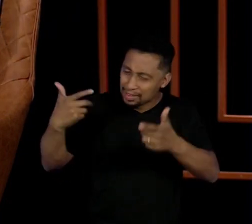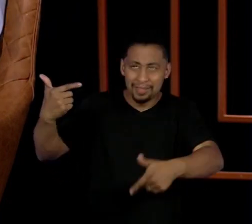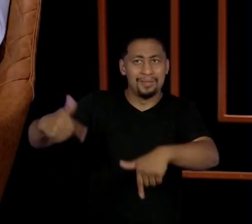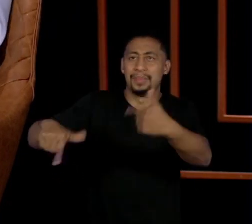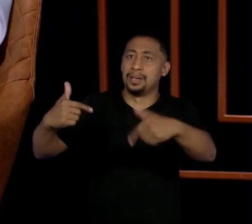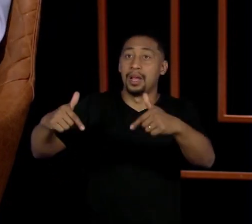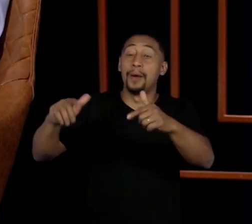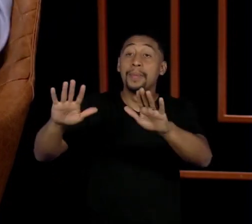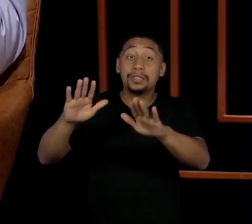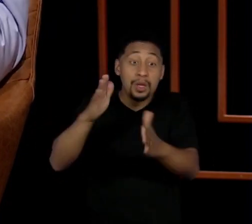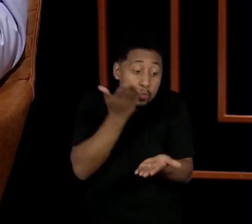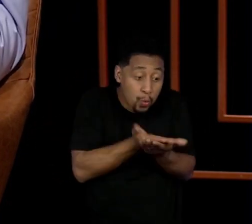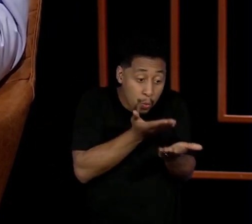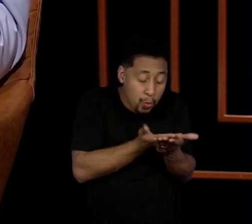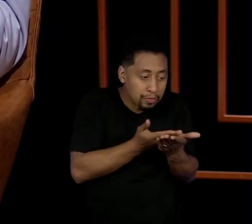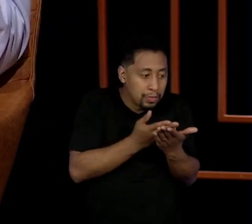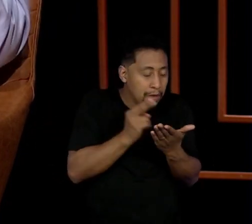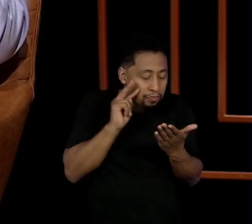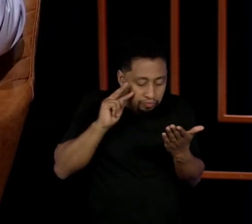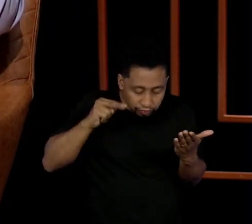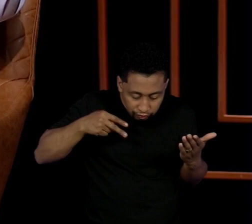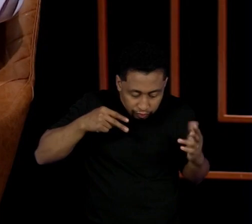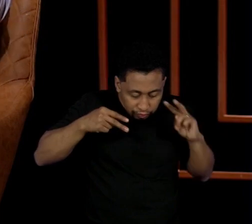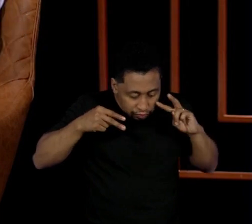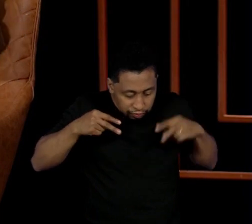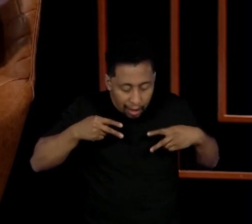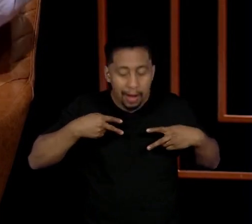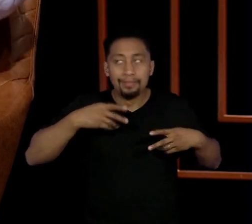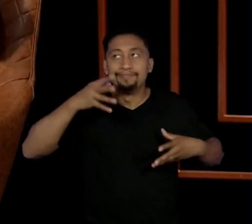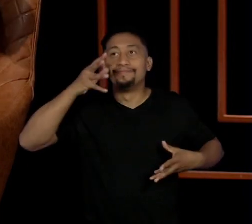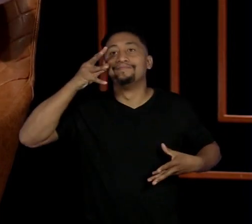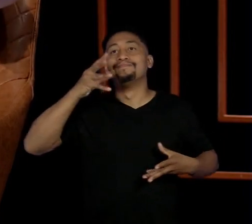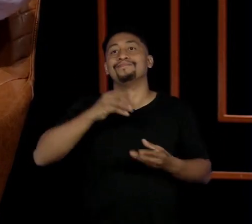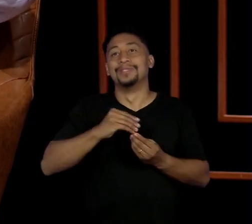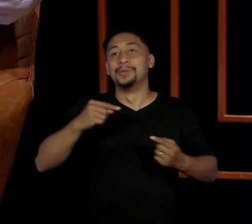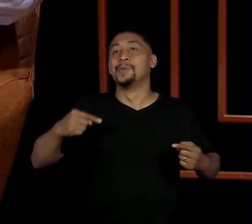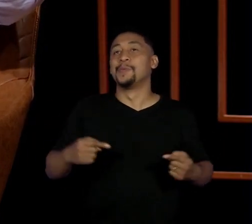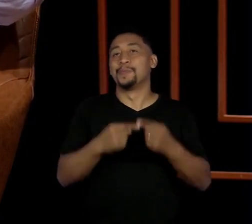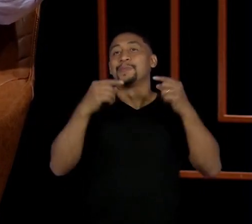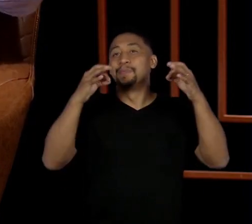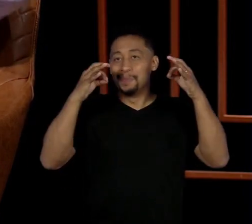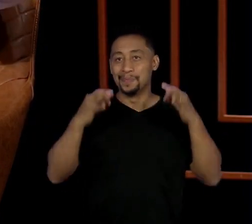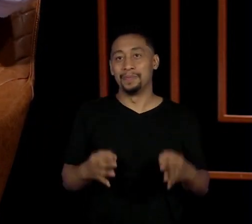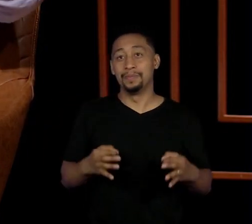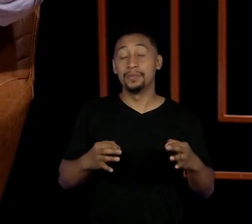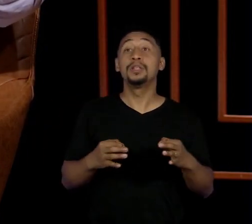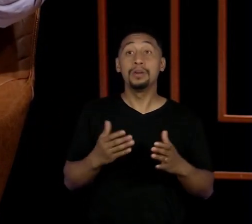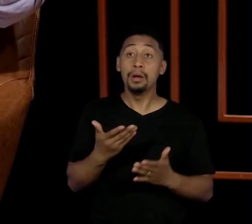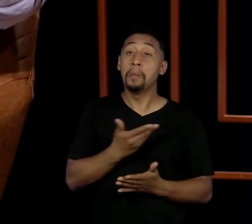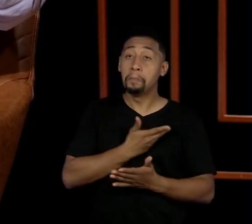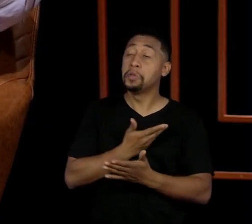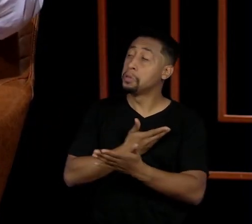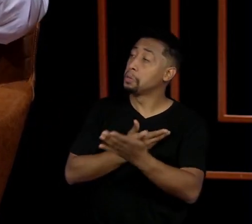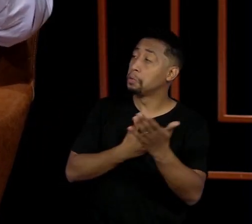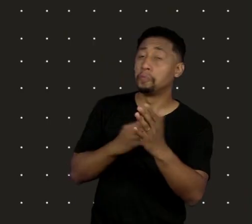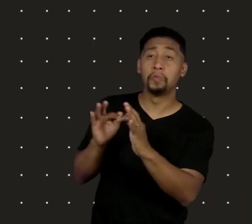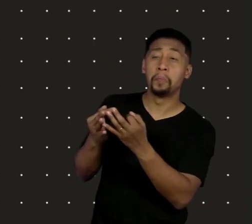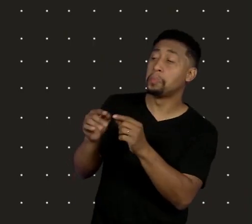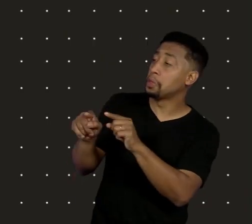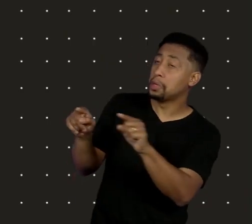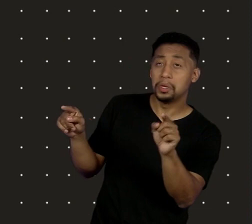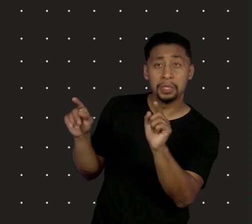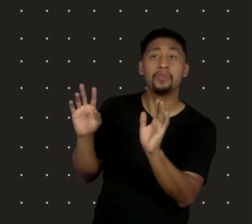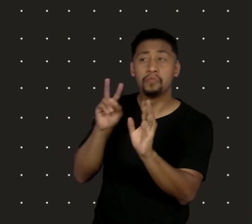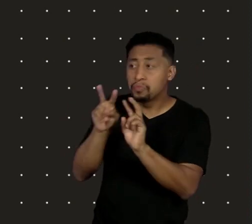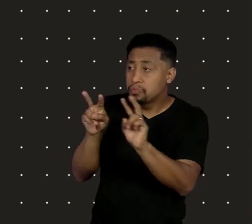entendi o ator. Antes eu já tinha entendido, quando eu vi parentes que tinham essa coisa com artista. Minha tia foi